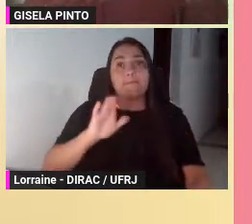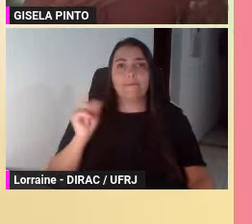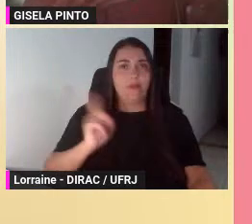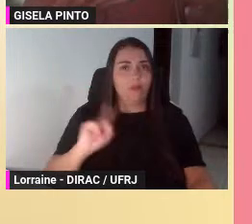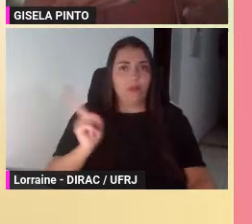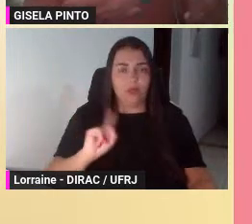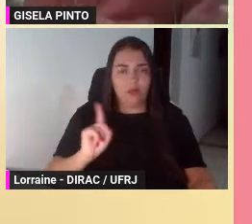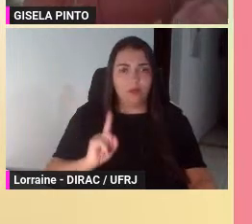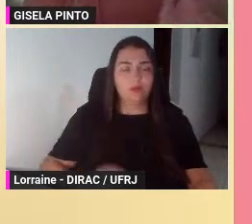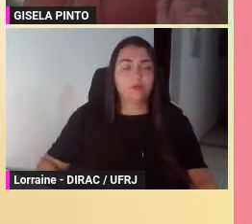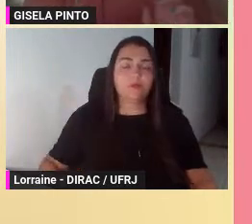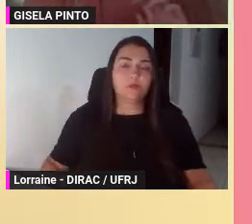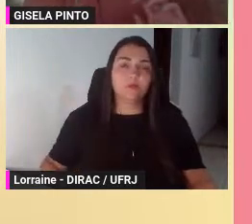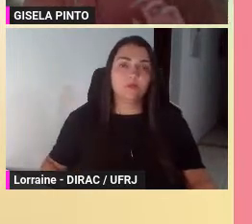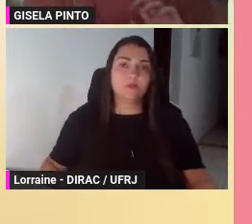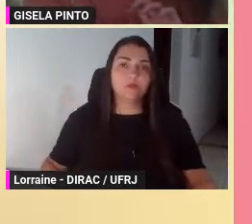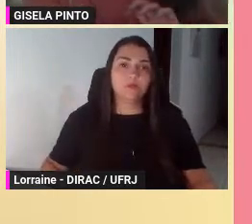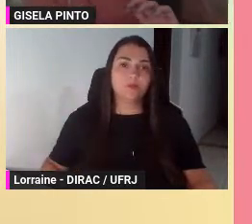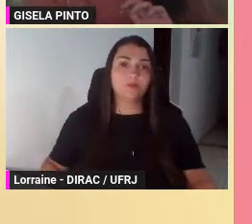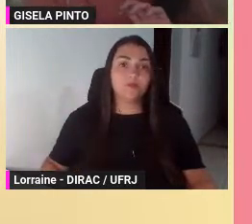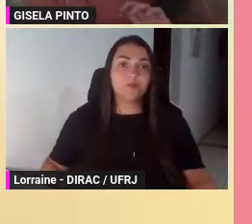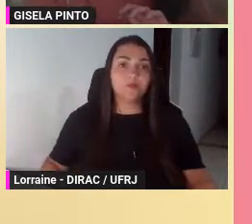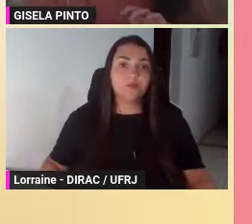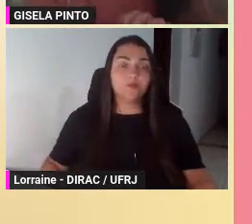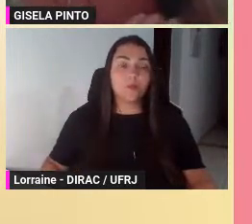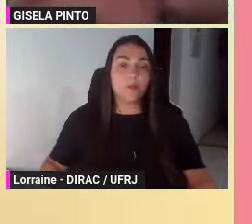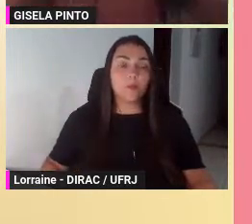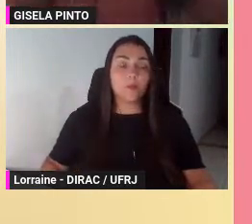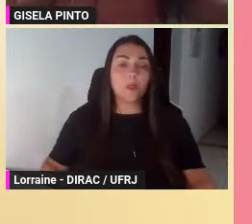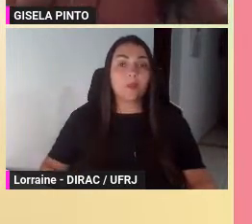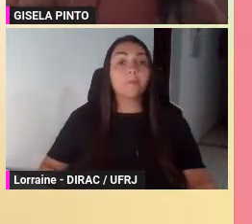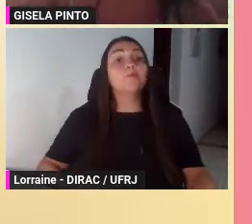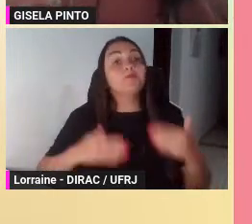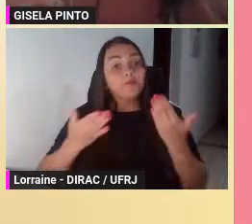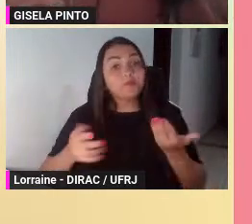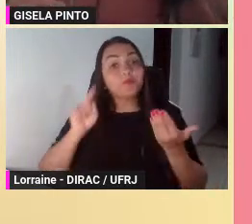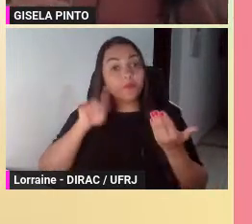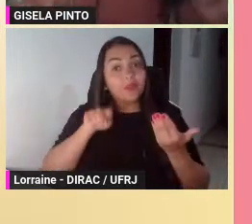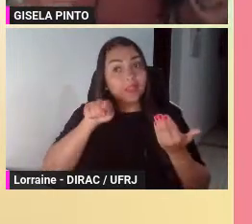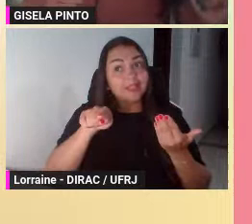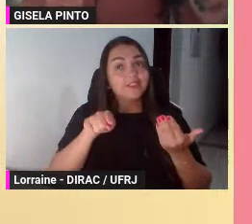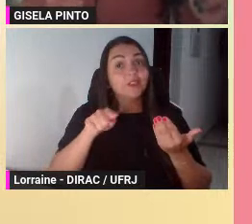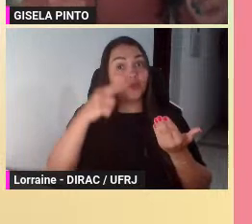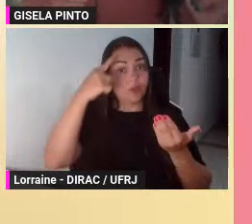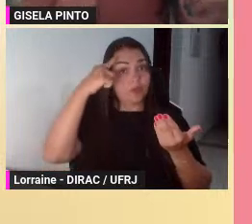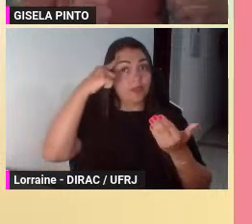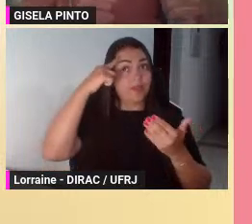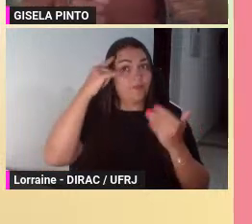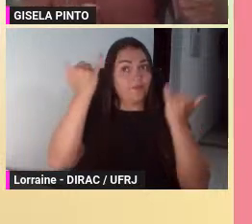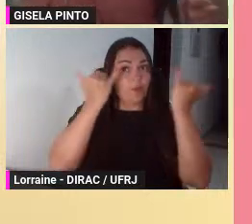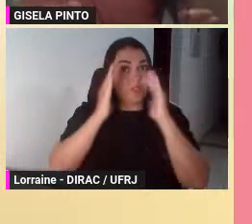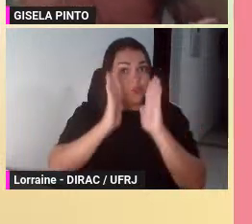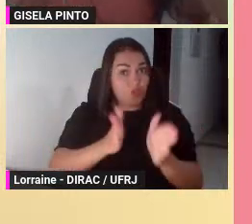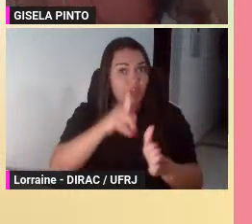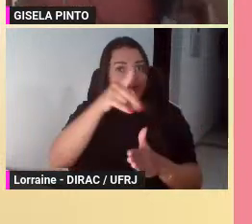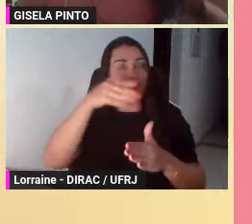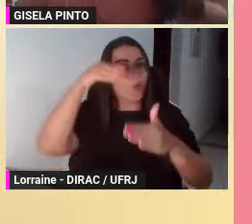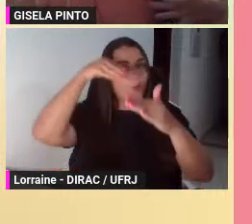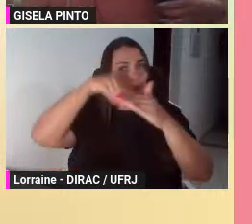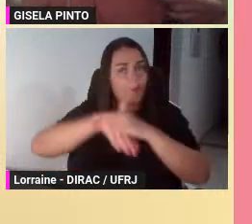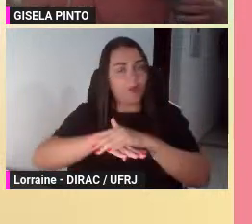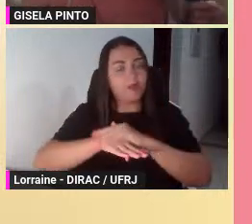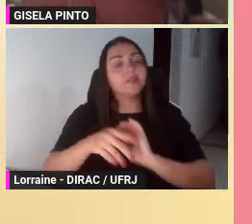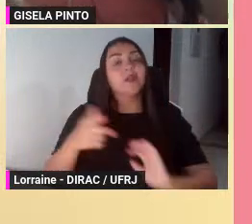à maternidade, né? A ser mãe. Então, é isso que a gente vai ter em mente para a gente